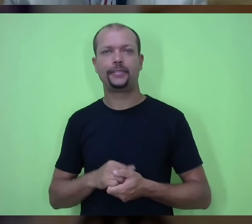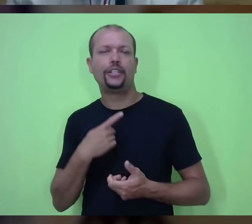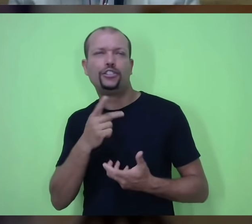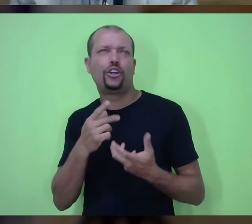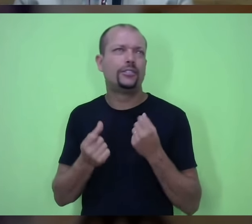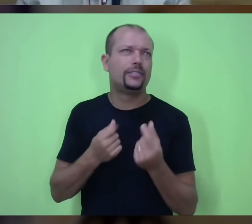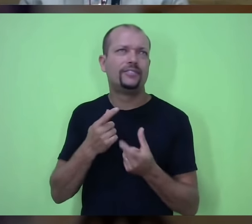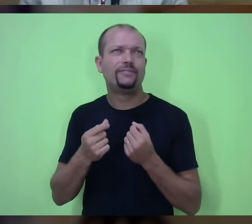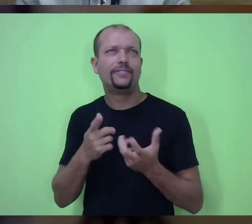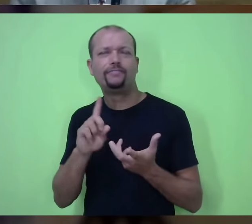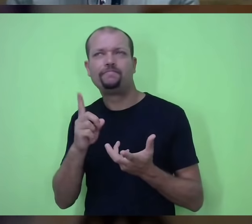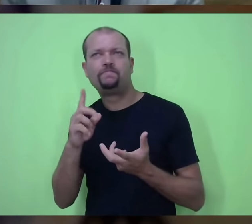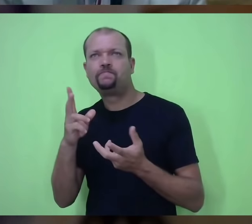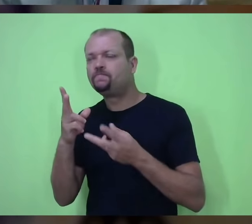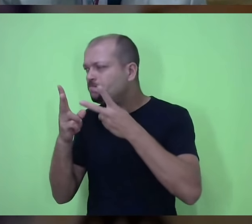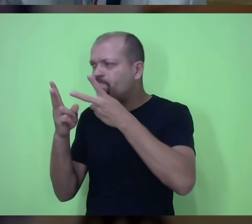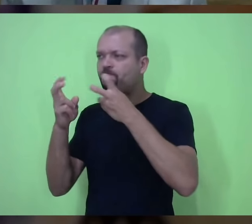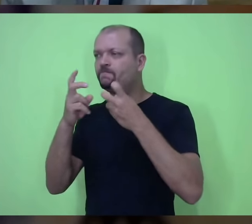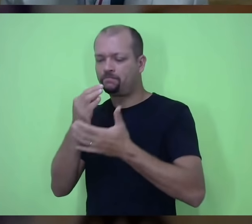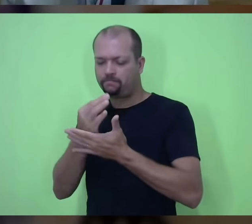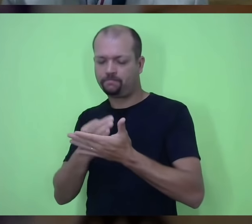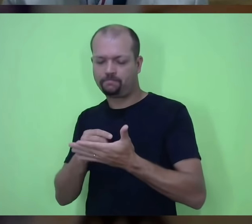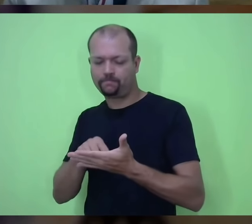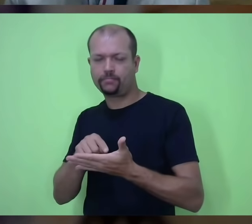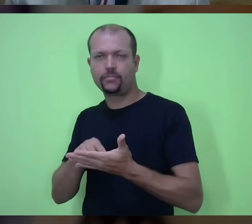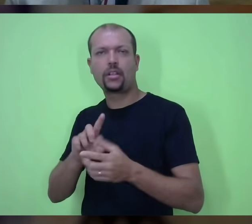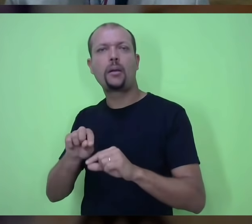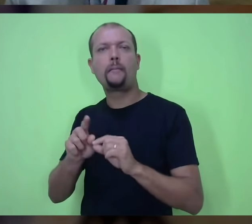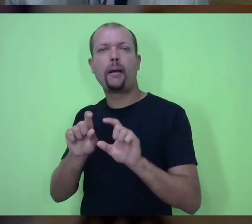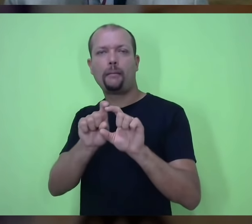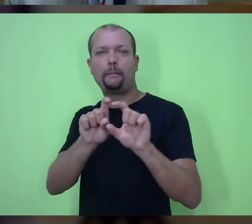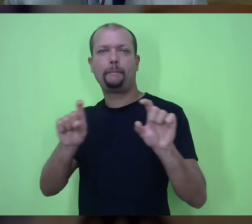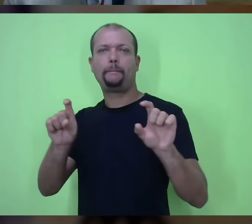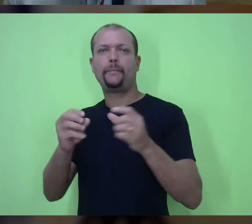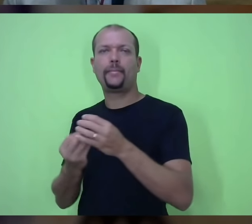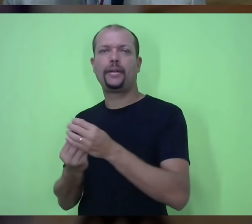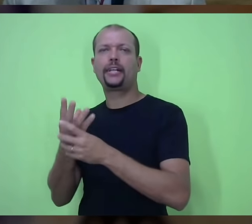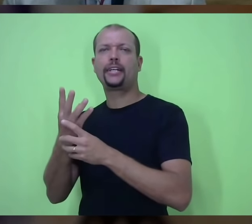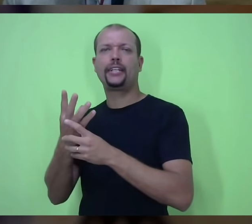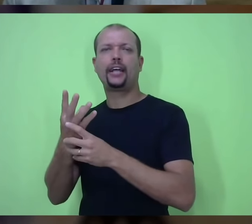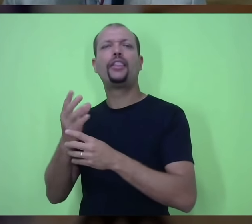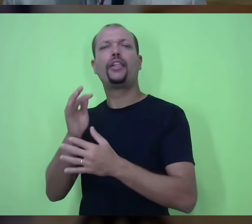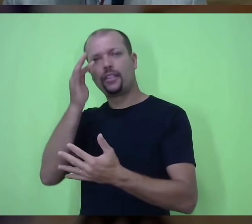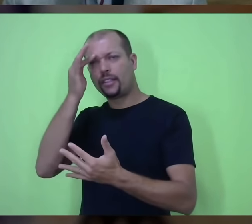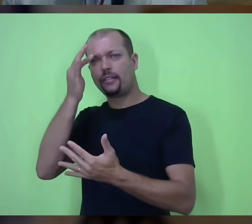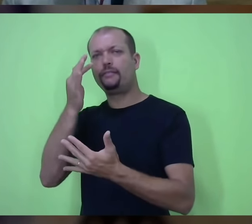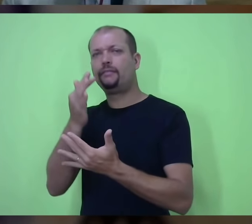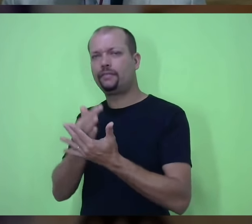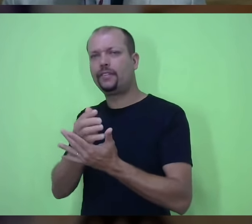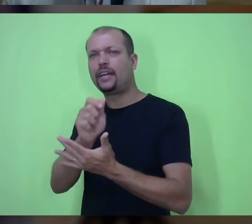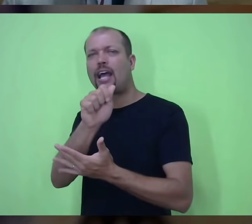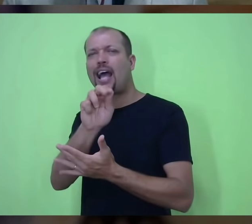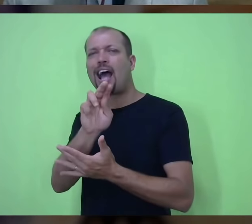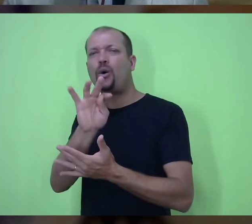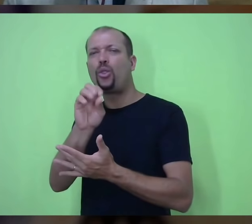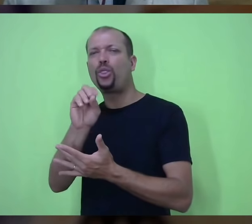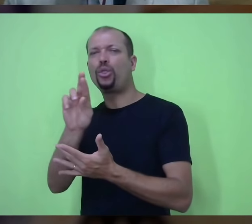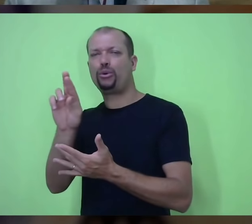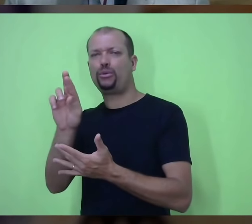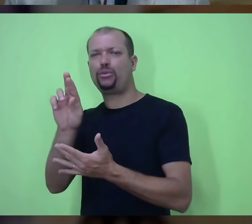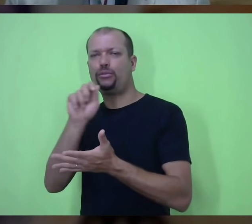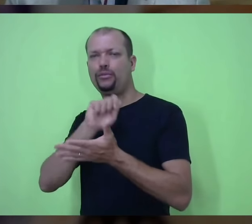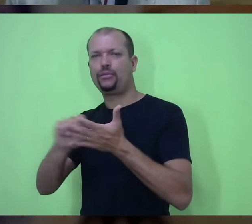não se atenta para certas nuances no texto, mas essa expressão de Cristo ser apresentado como autor não é a